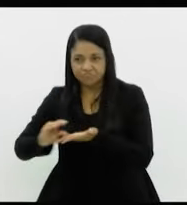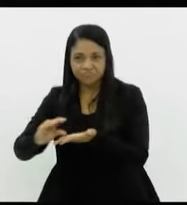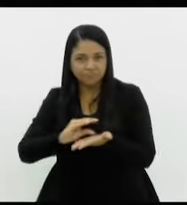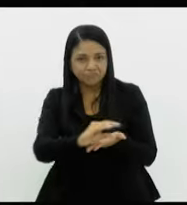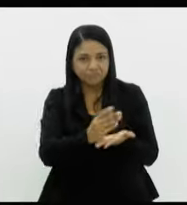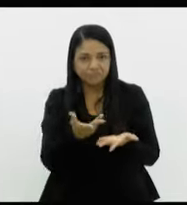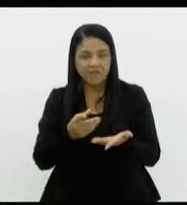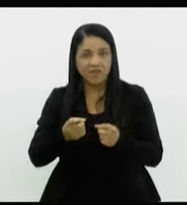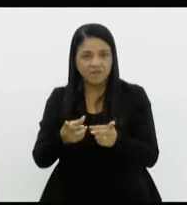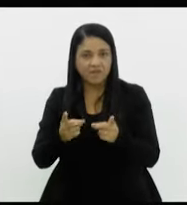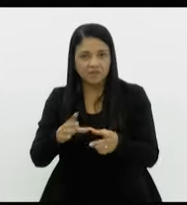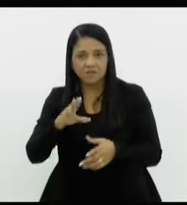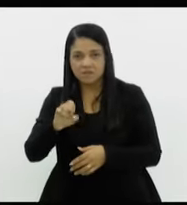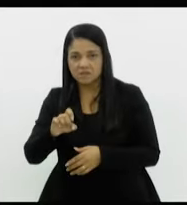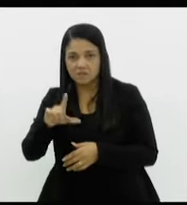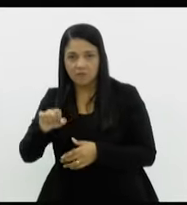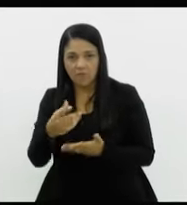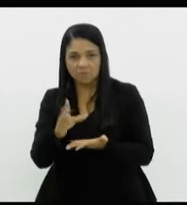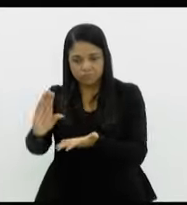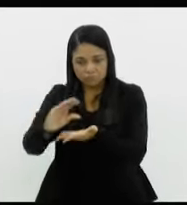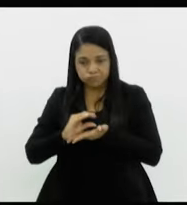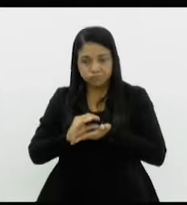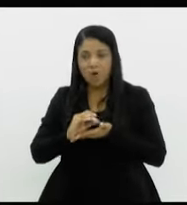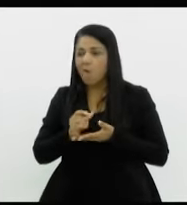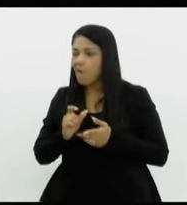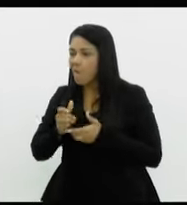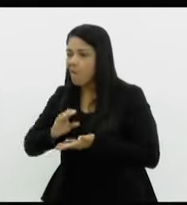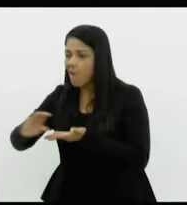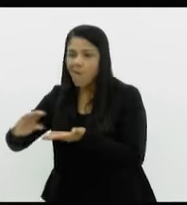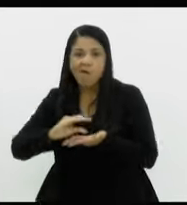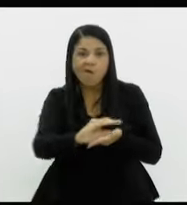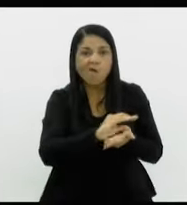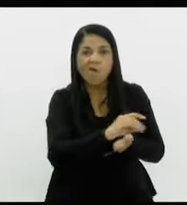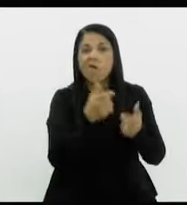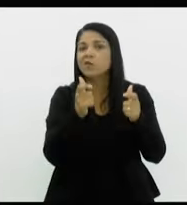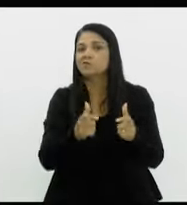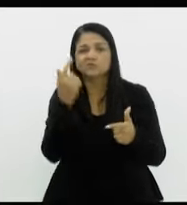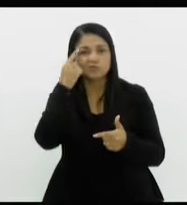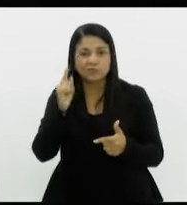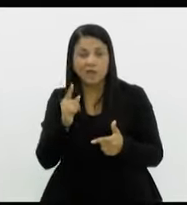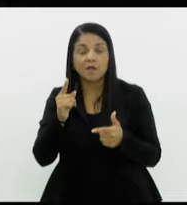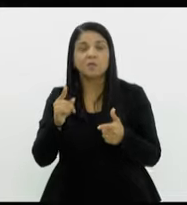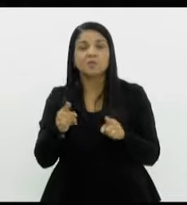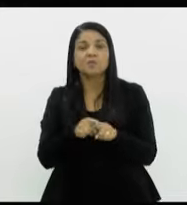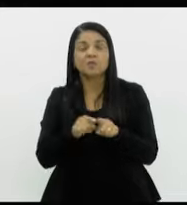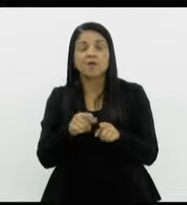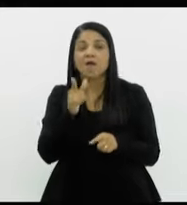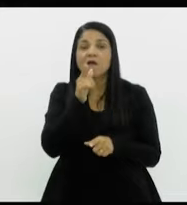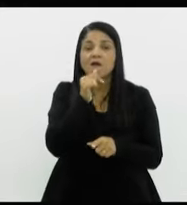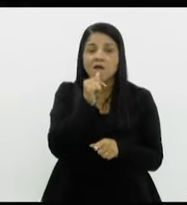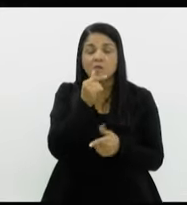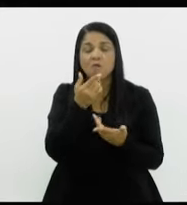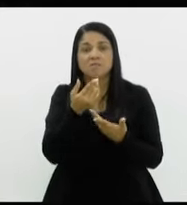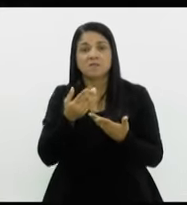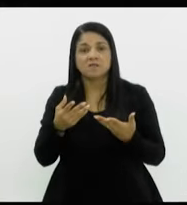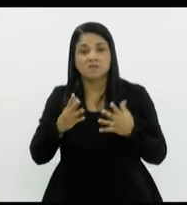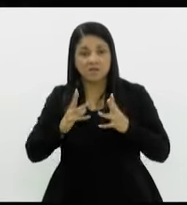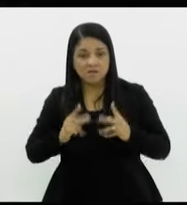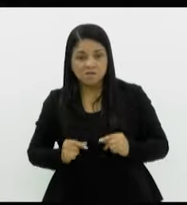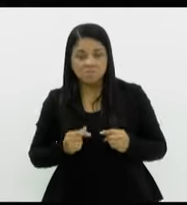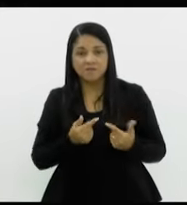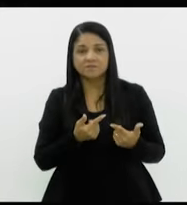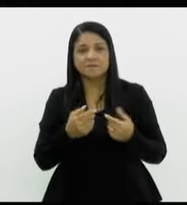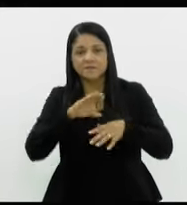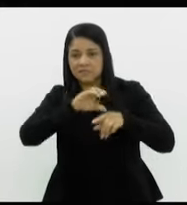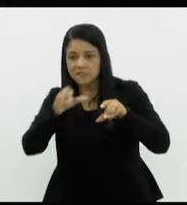o resultado foi uma piora sensível e dramática na oferta de serviços de água potável e de saneamento básico em geral para